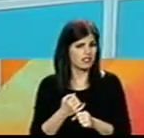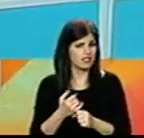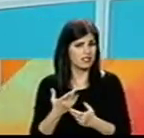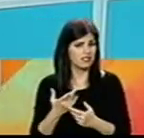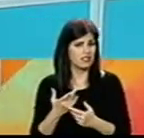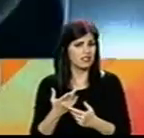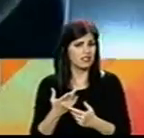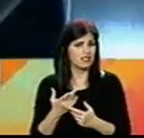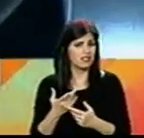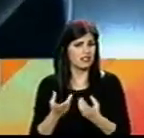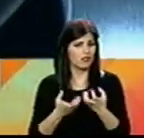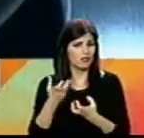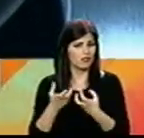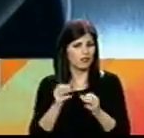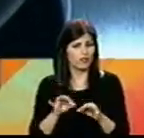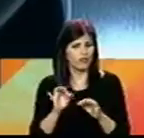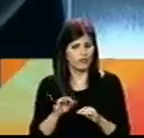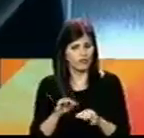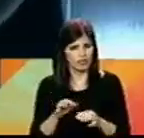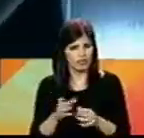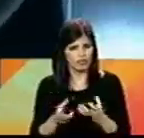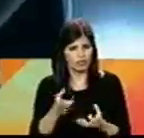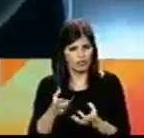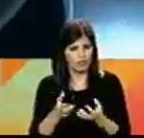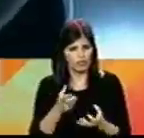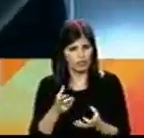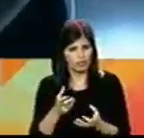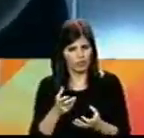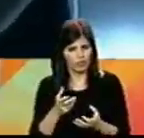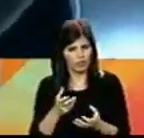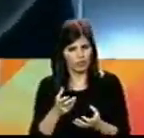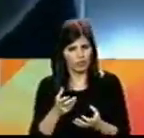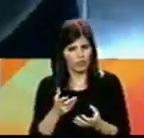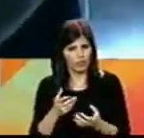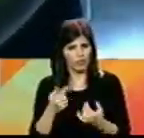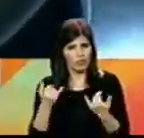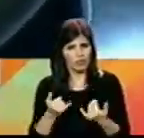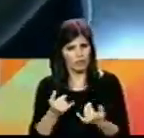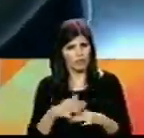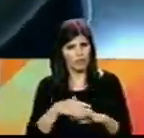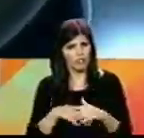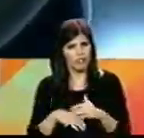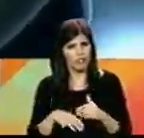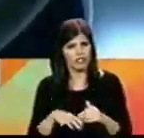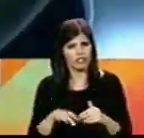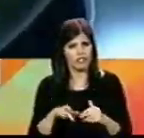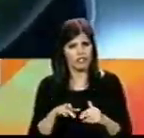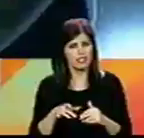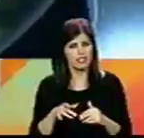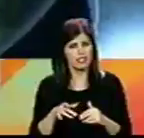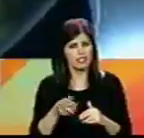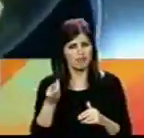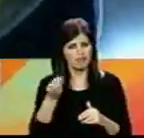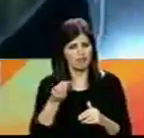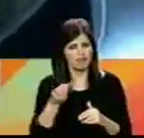de finalizar, um pouquinho mais de calor, e confitar as cocochas, e procedemos a fazer o pil-pil, que vai estar uma